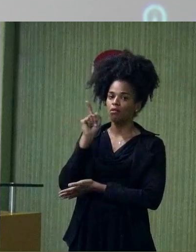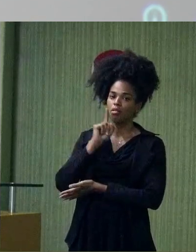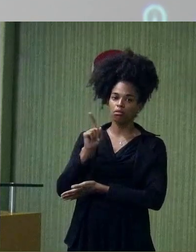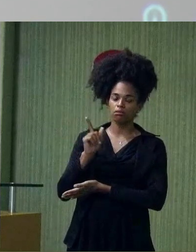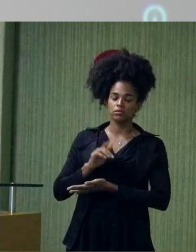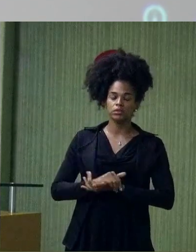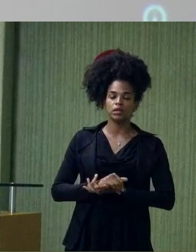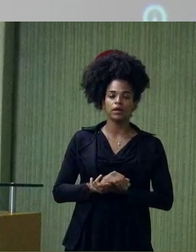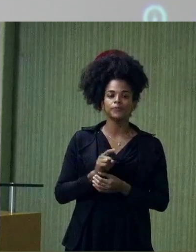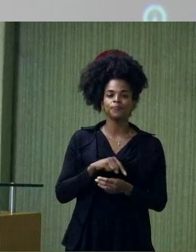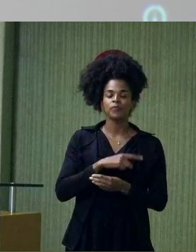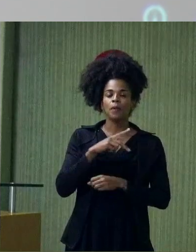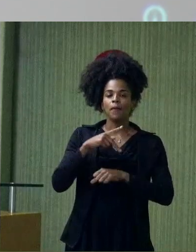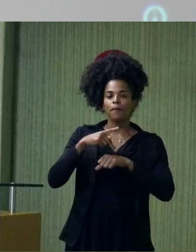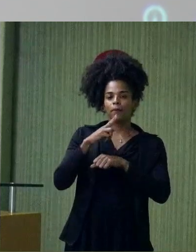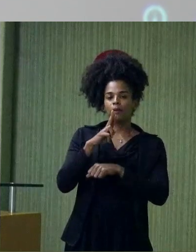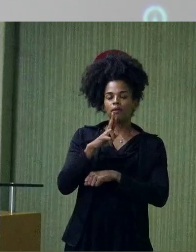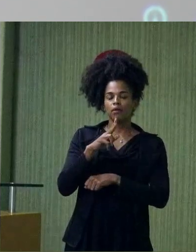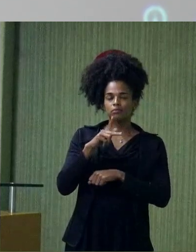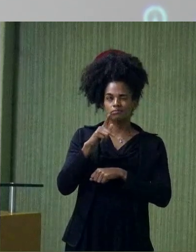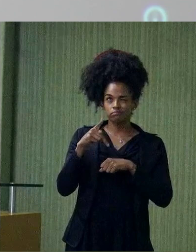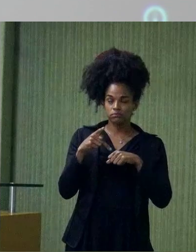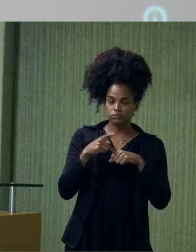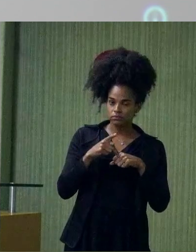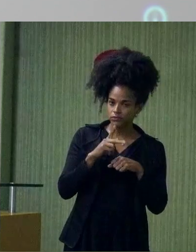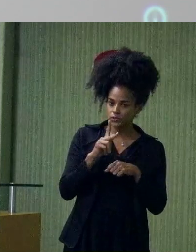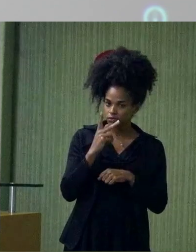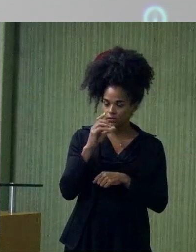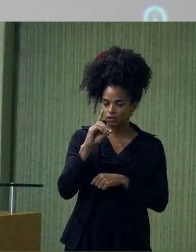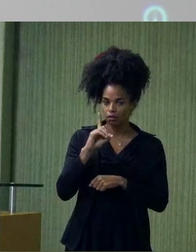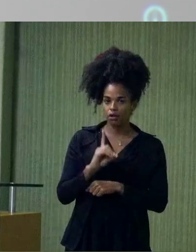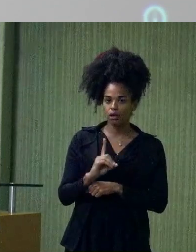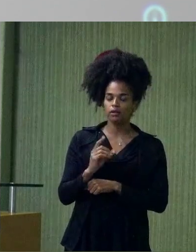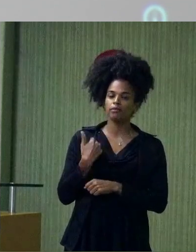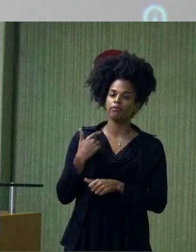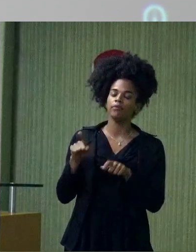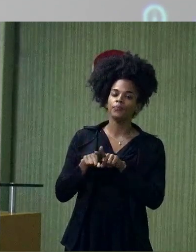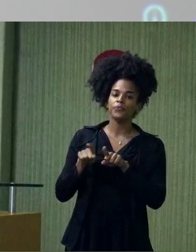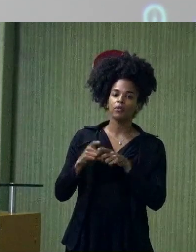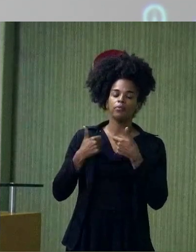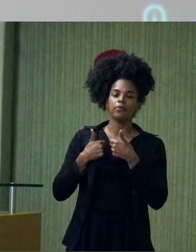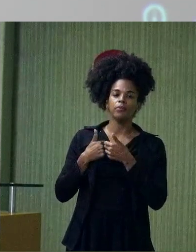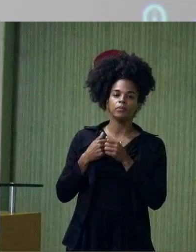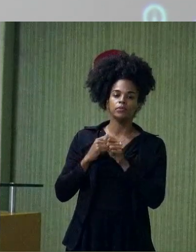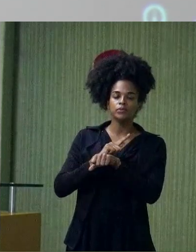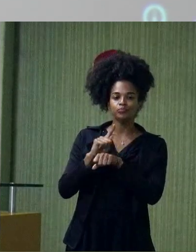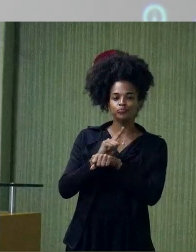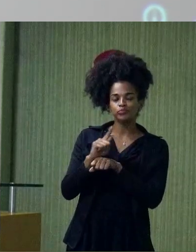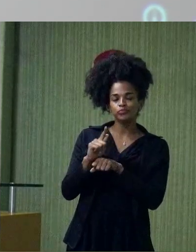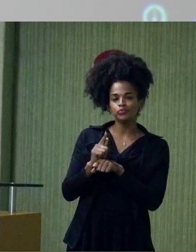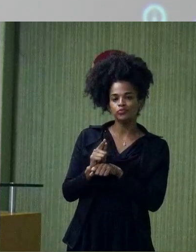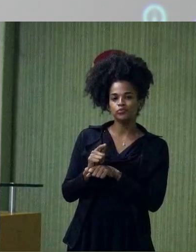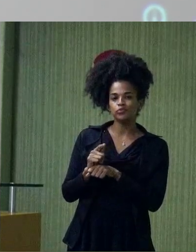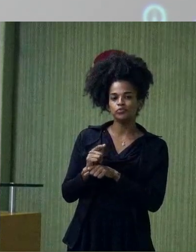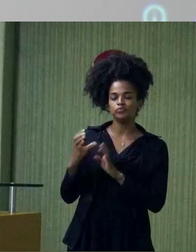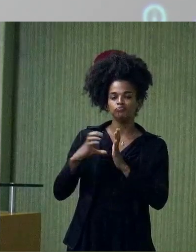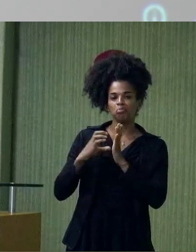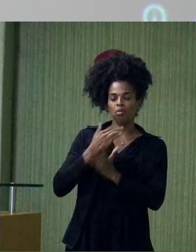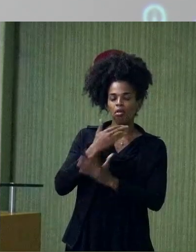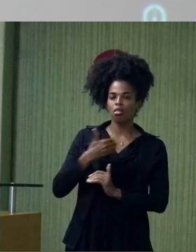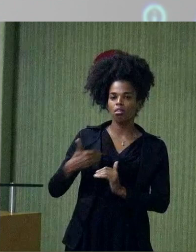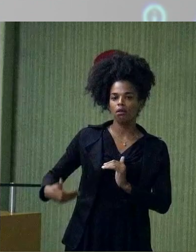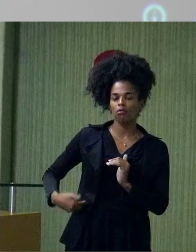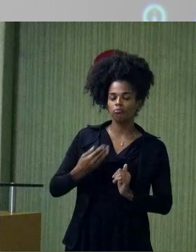Inglaterra é de carreira da especialidade em políticas públicas e gestão governamental do Governo Federal tem sido